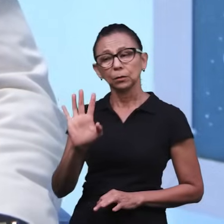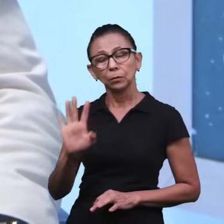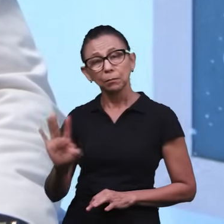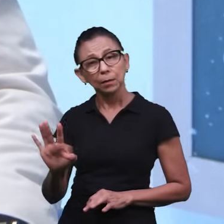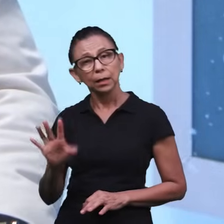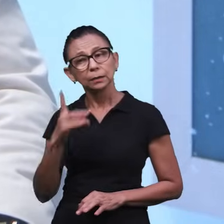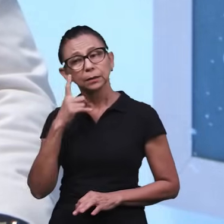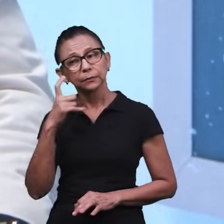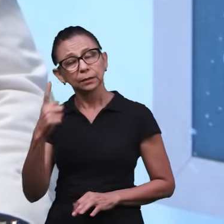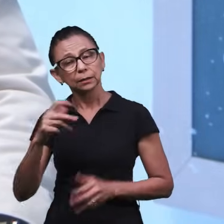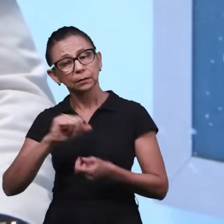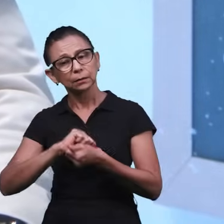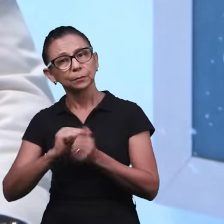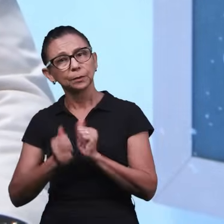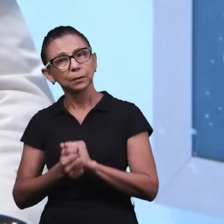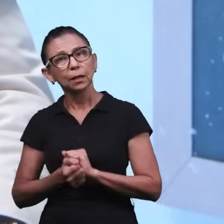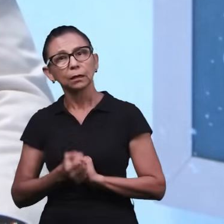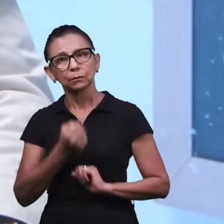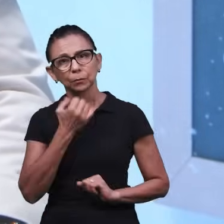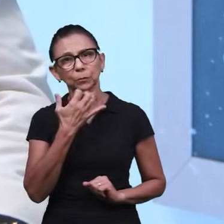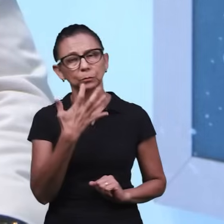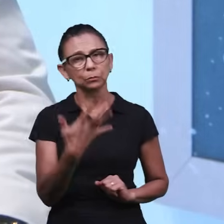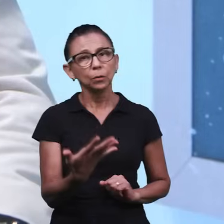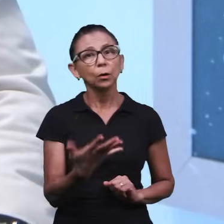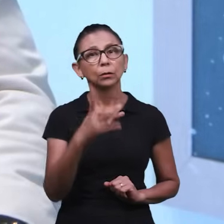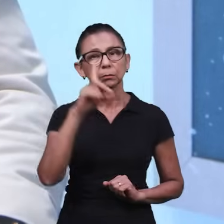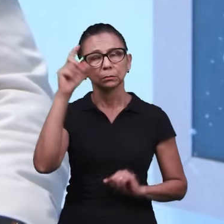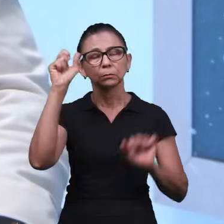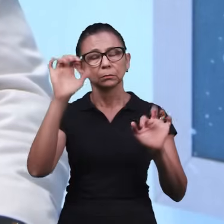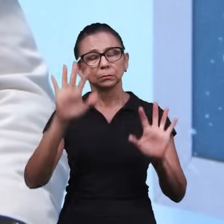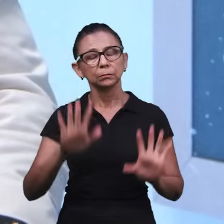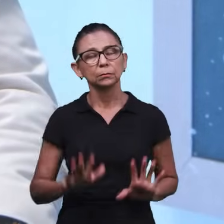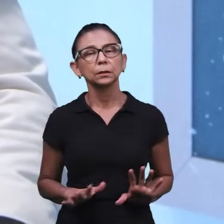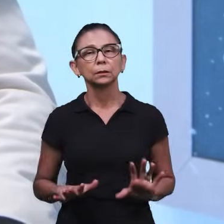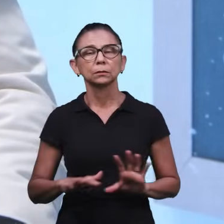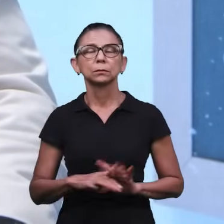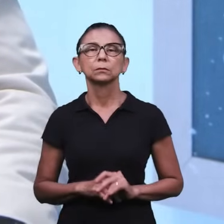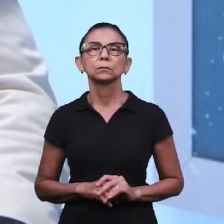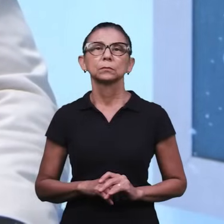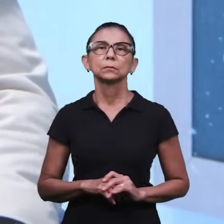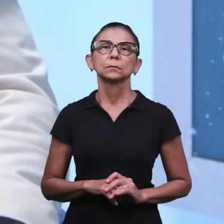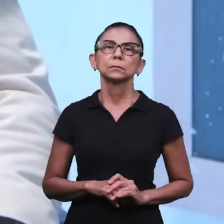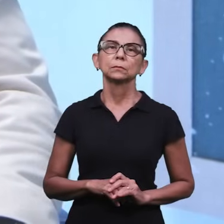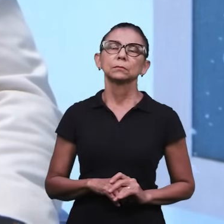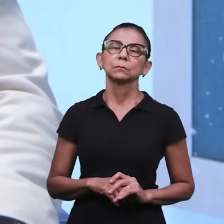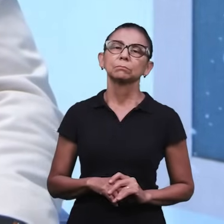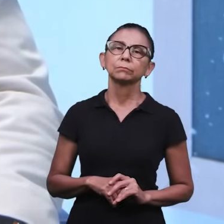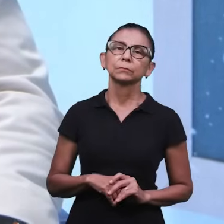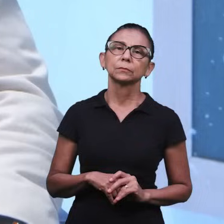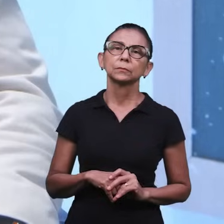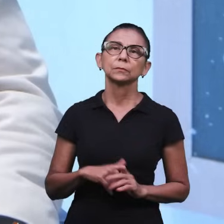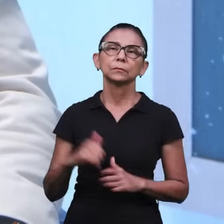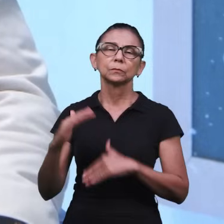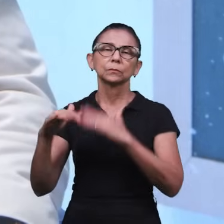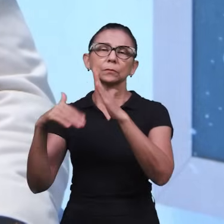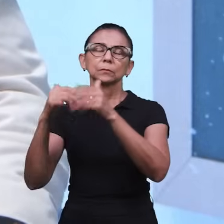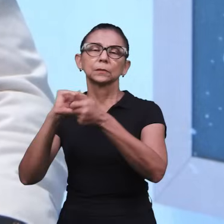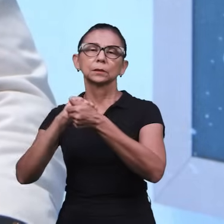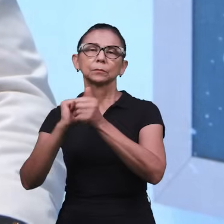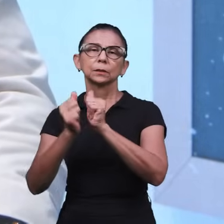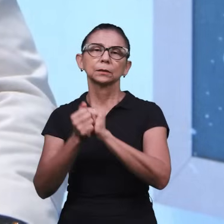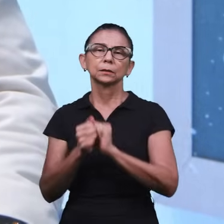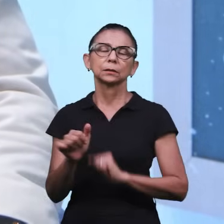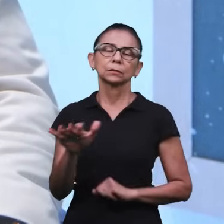se adaptar. E foi bom para nós, o Senhor deu uma benção. Mas eu vejo muito isso, é um processo de adaptação ainda de todo o